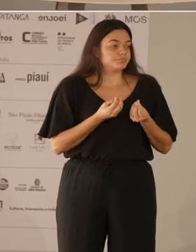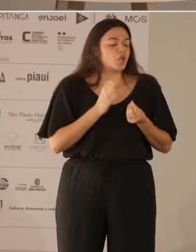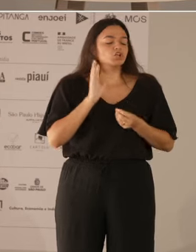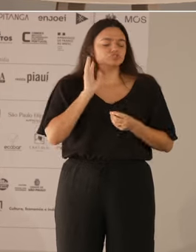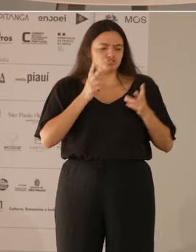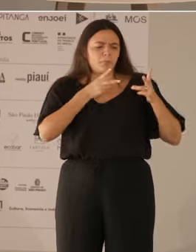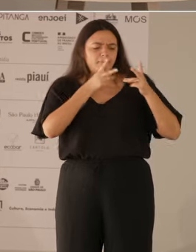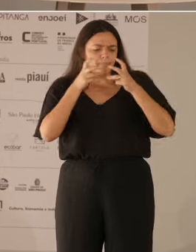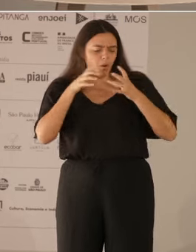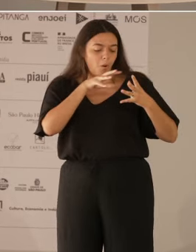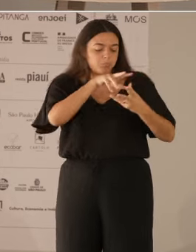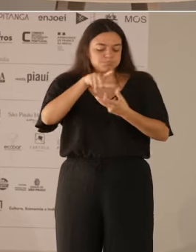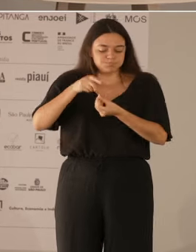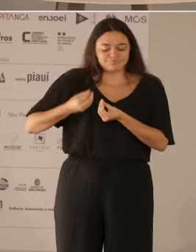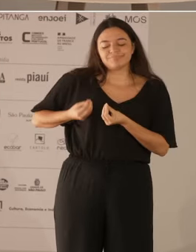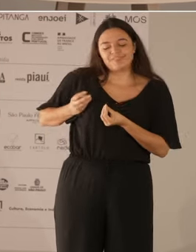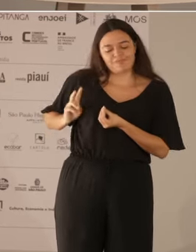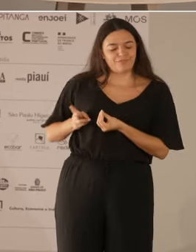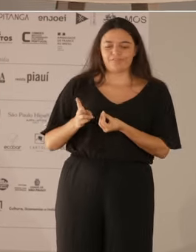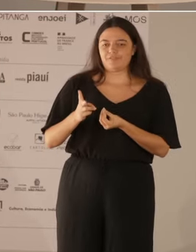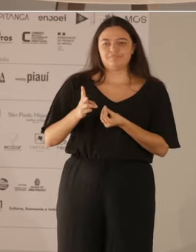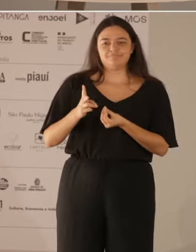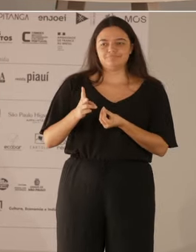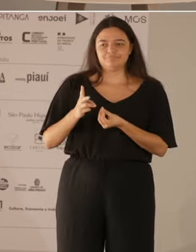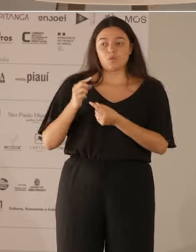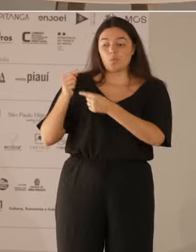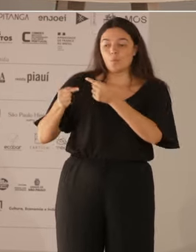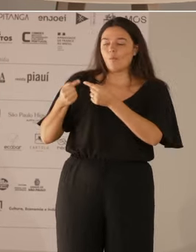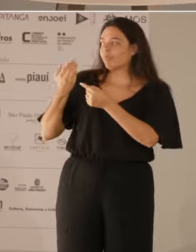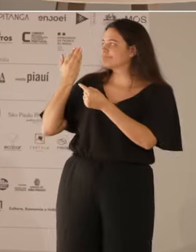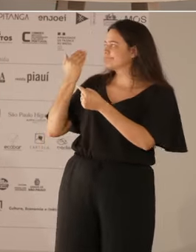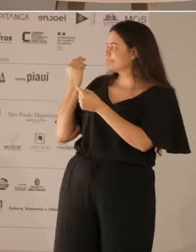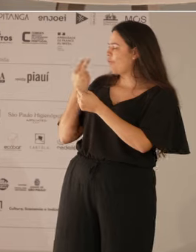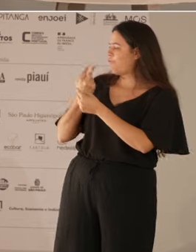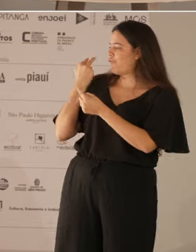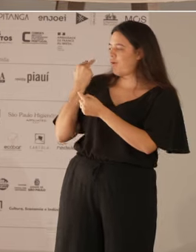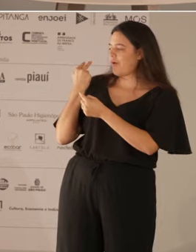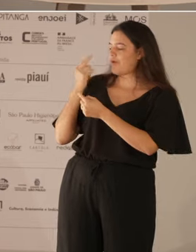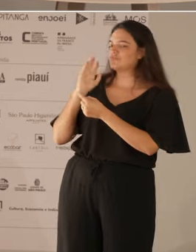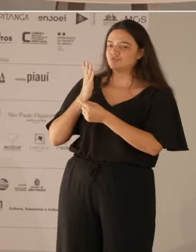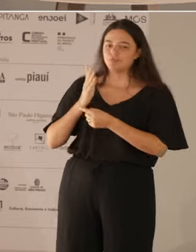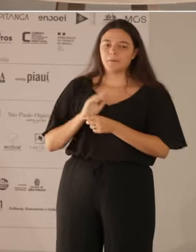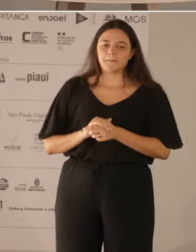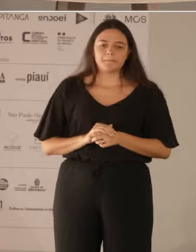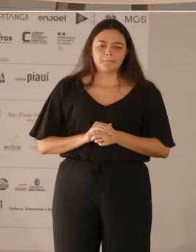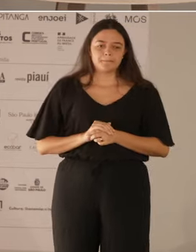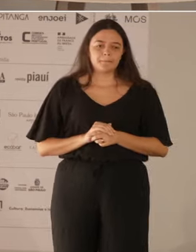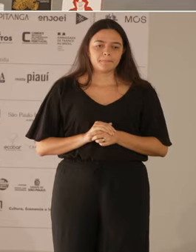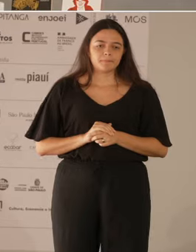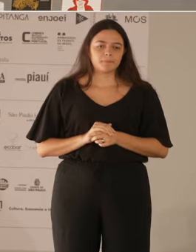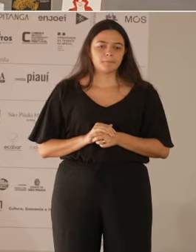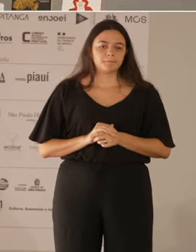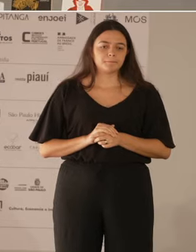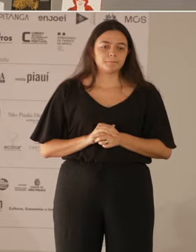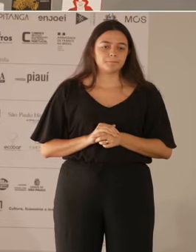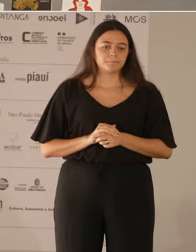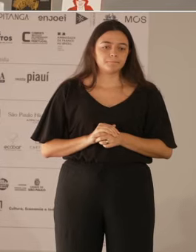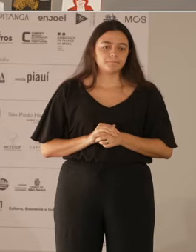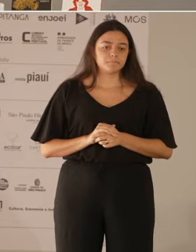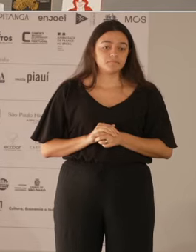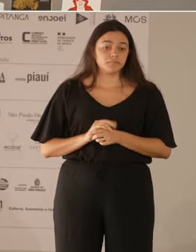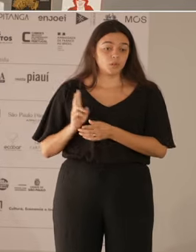mundo existe sem a gente, nesse sentido do passado também, né? Não, o mundo certamente vai continuar, né? Enquanto o sol